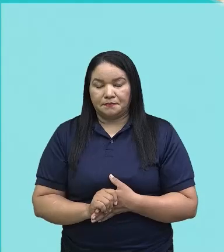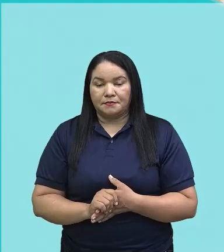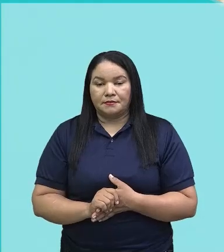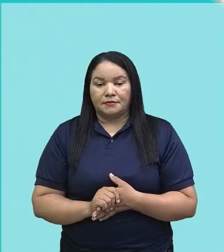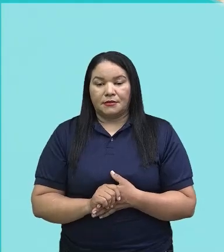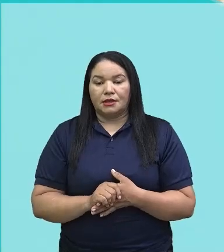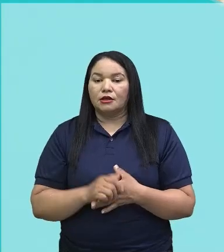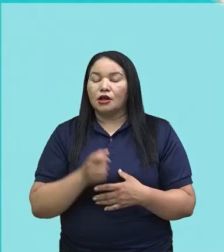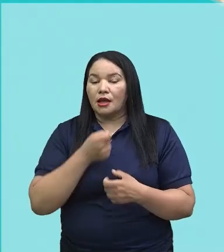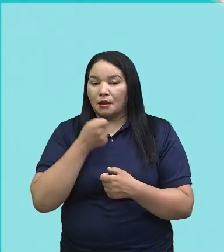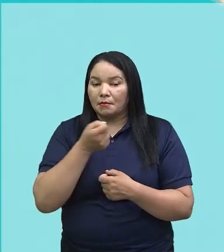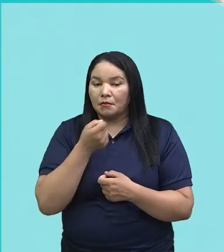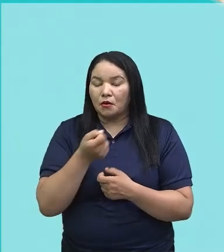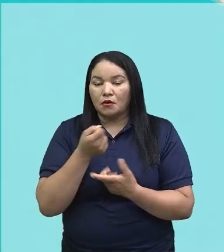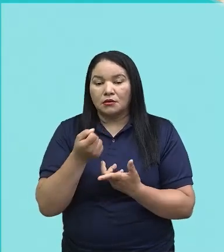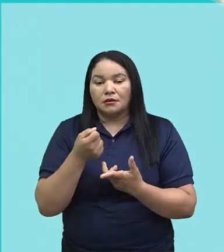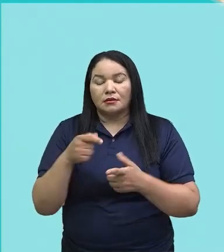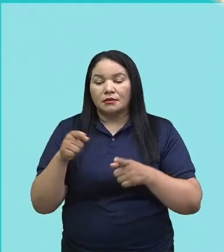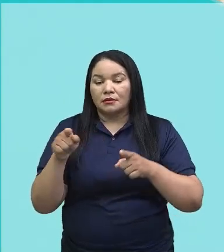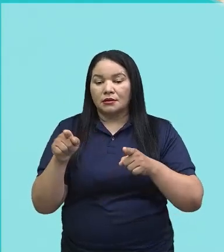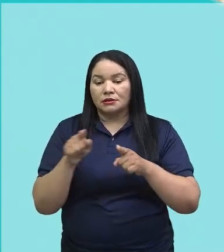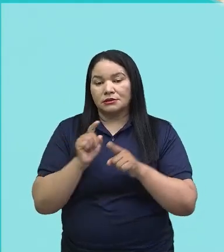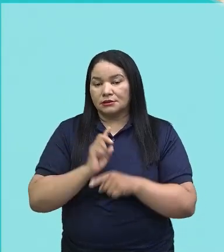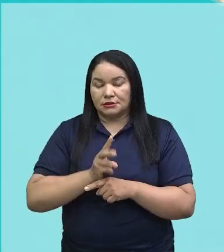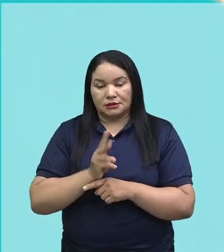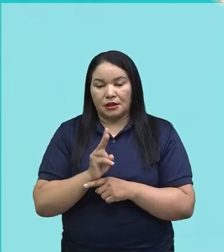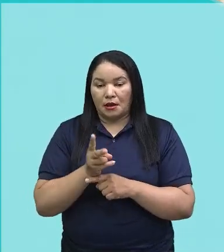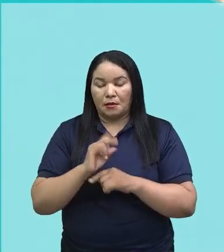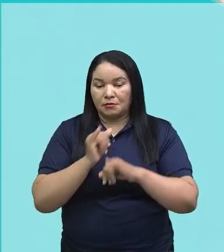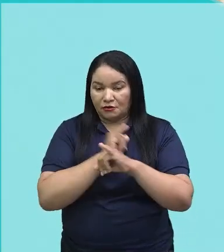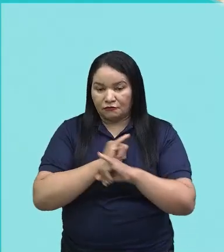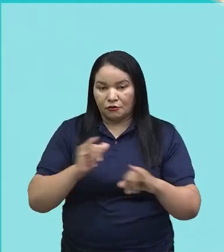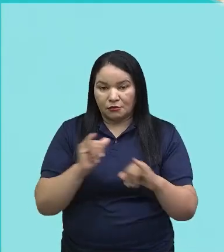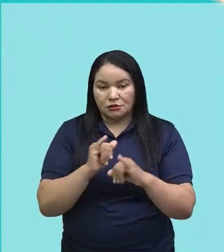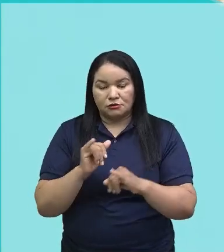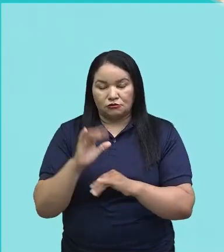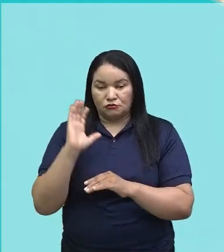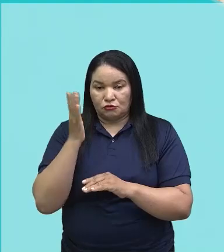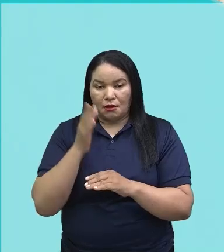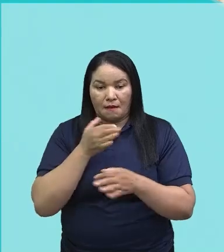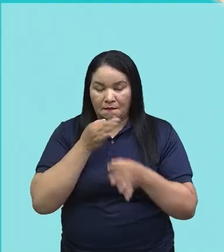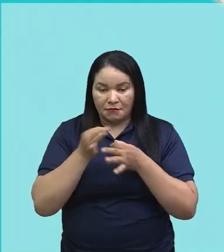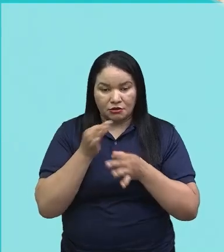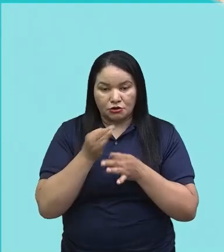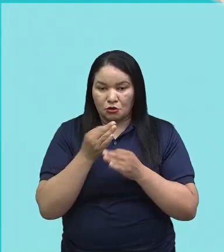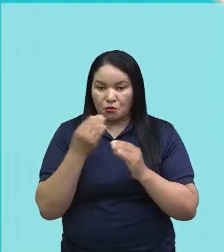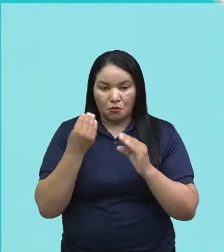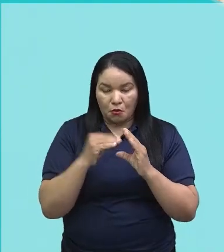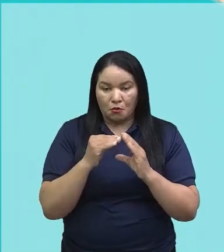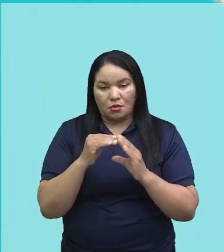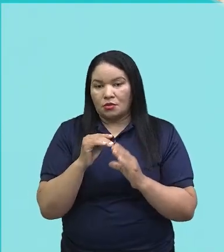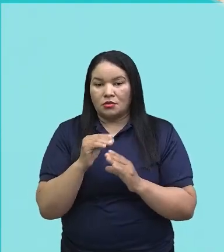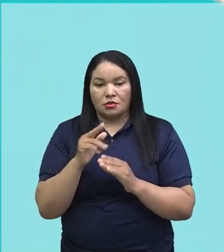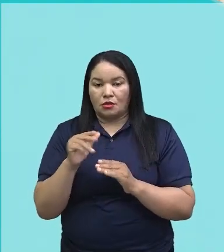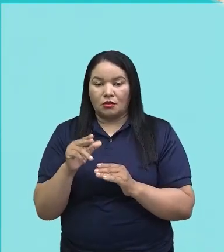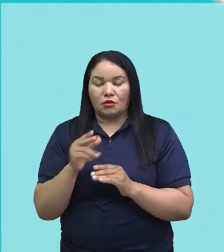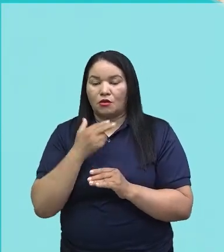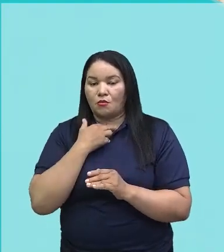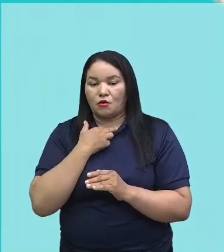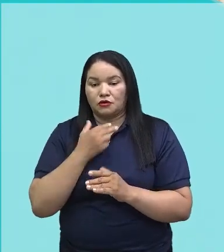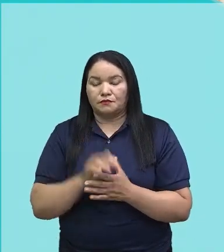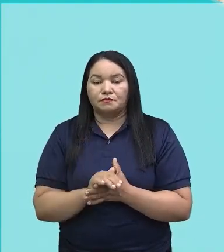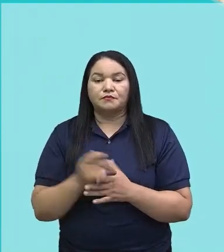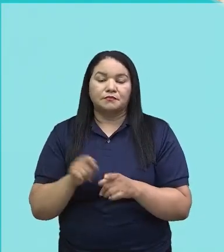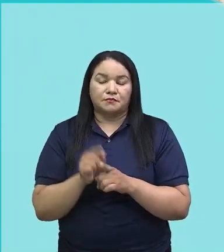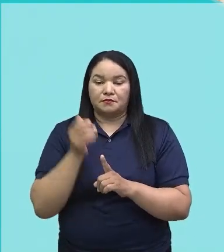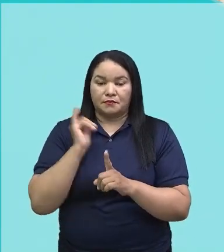repórter, o jornalista, ele vai dar aquela informação do ocorrido. Então, geralmente, é narrado, é contado